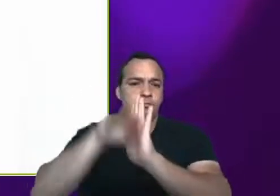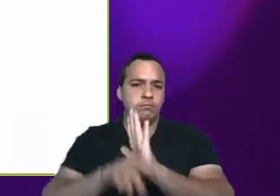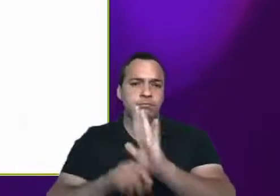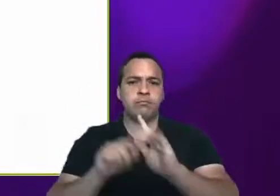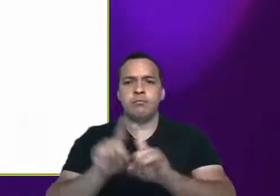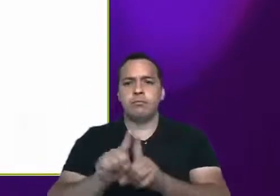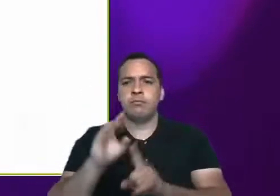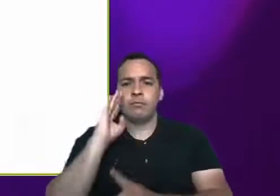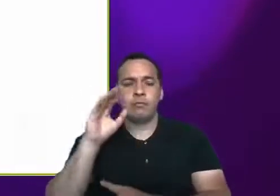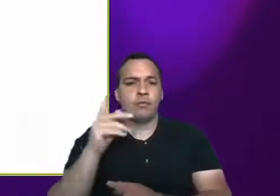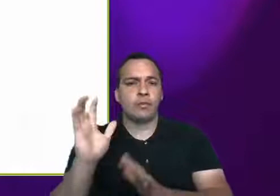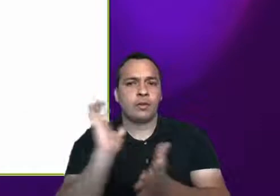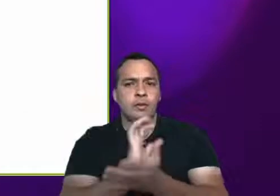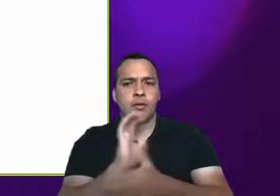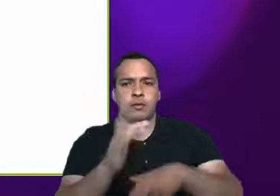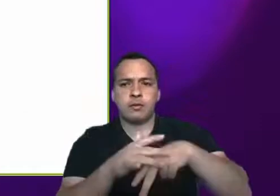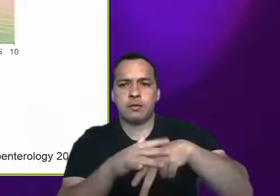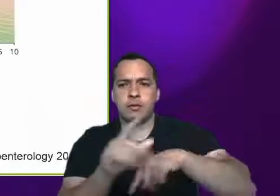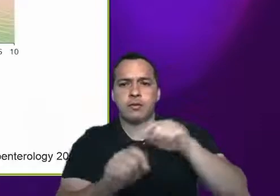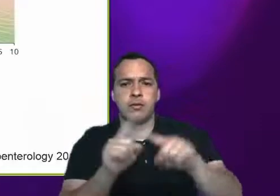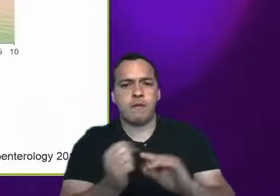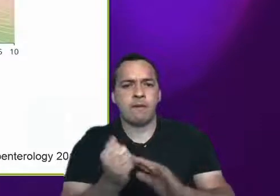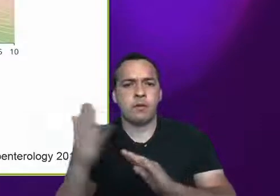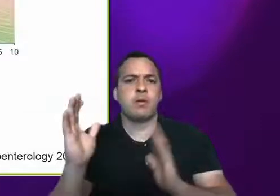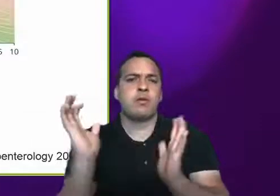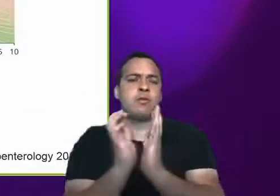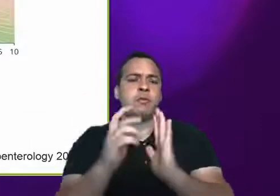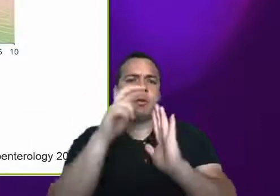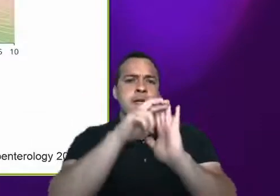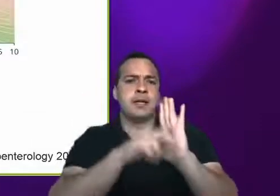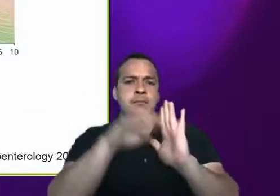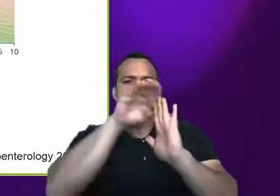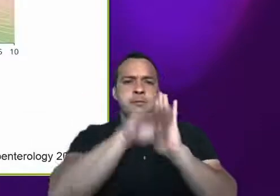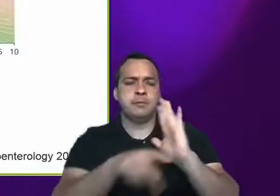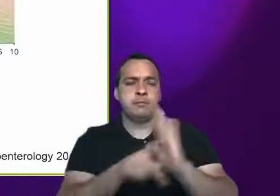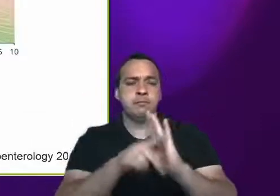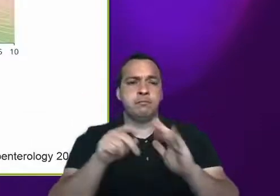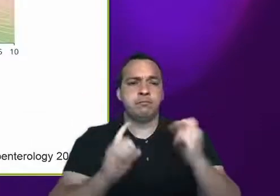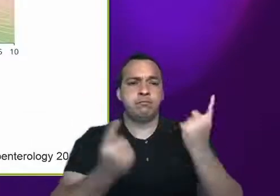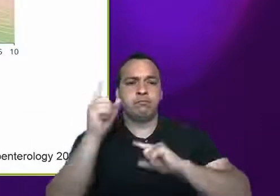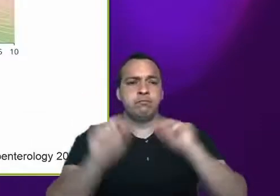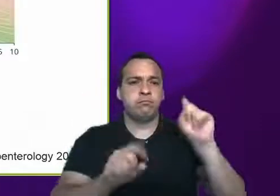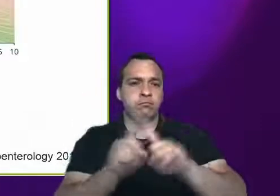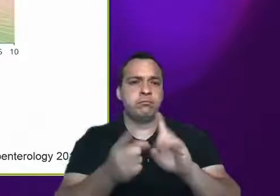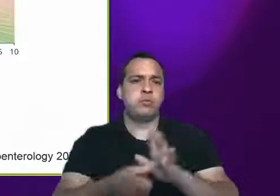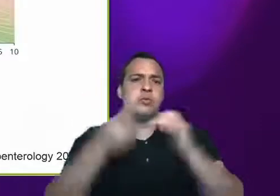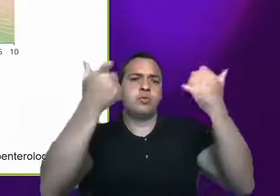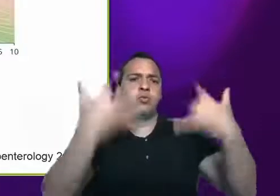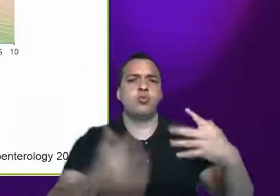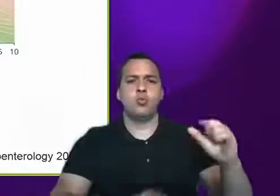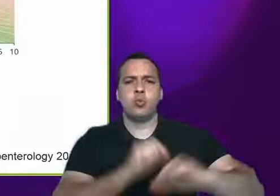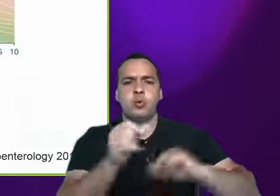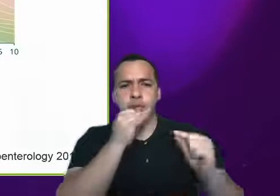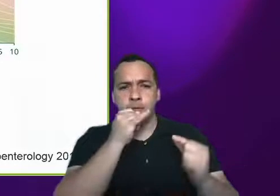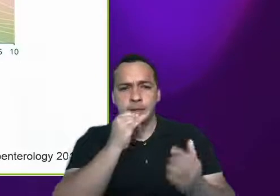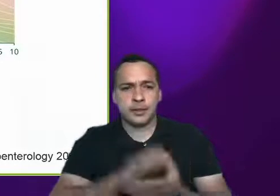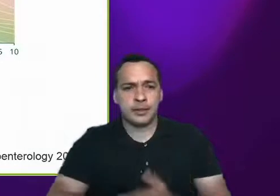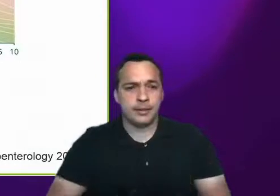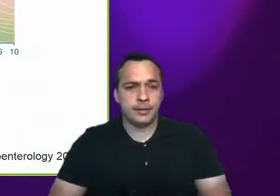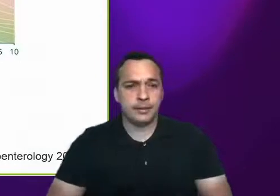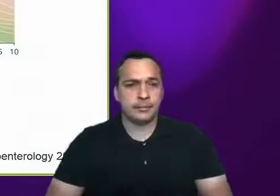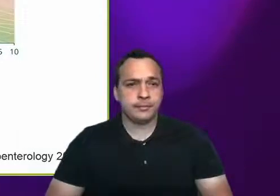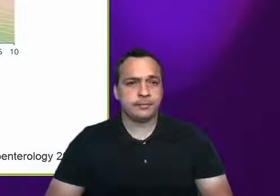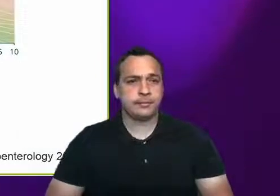lista e também, principalmente para esses pacientes que estão fora do critério de Milano. Portanto, como eu já